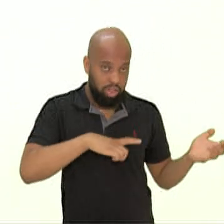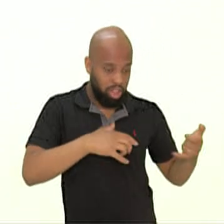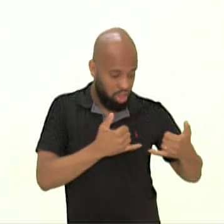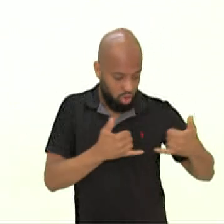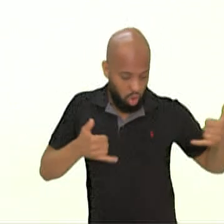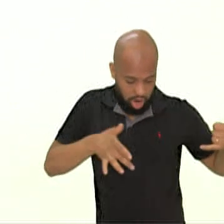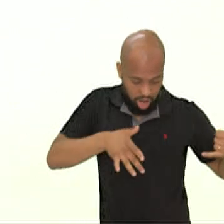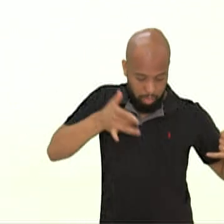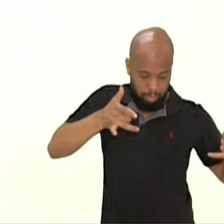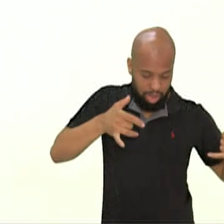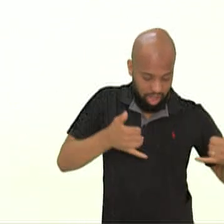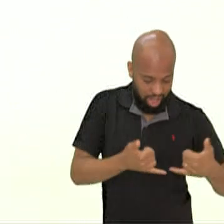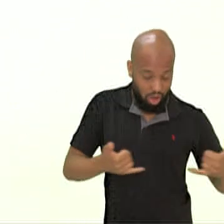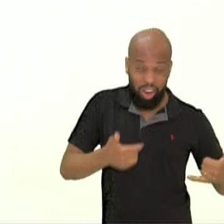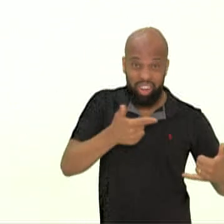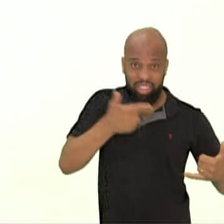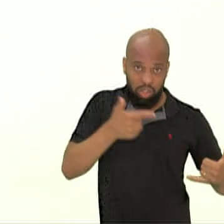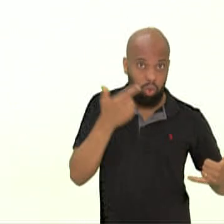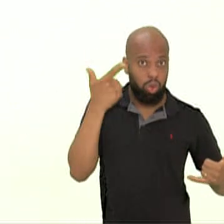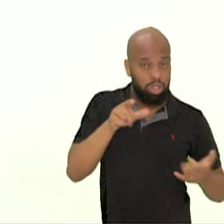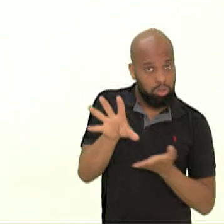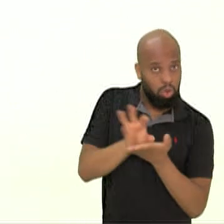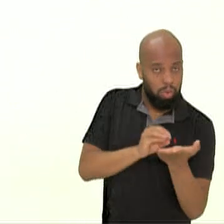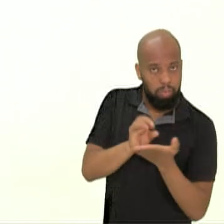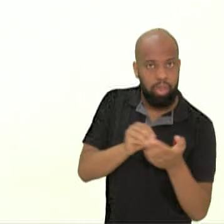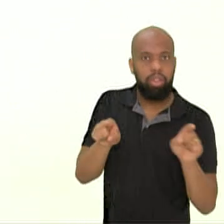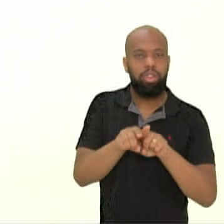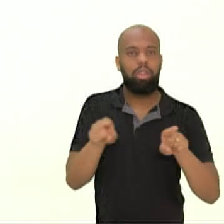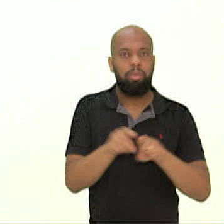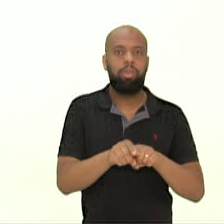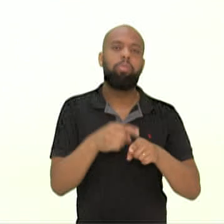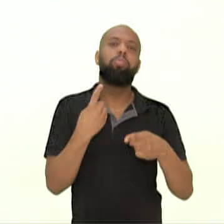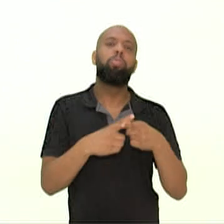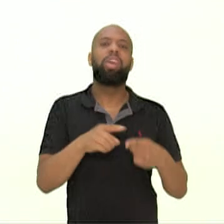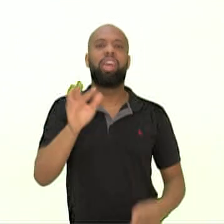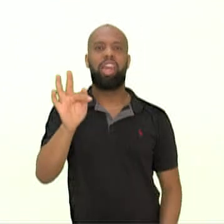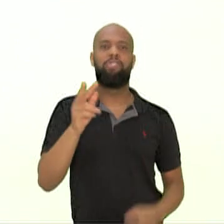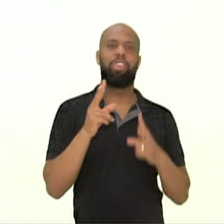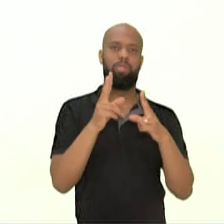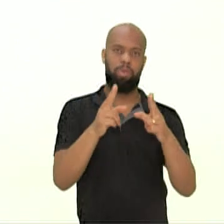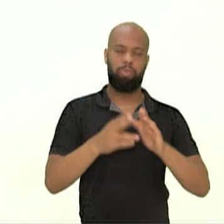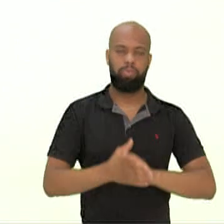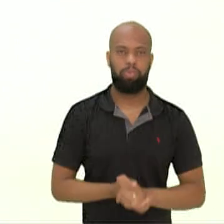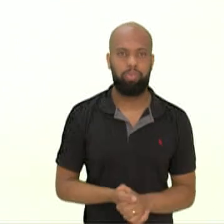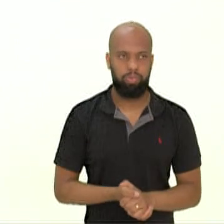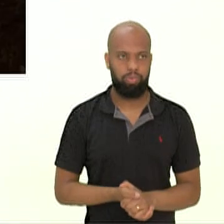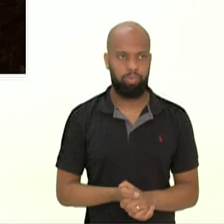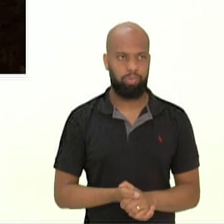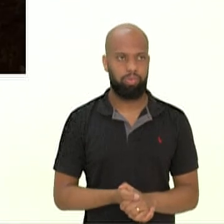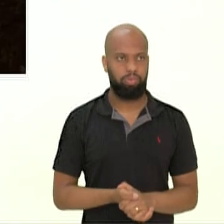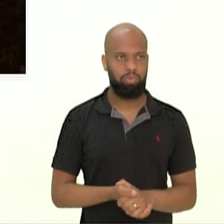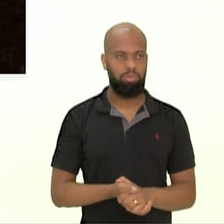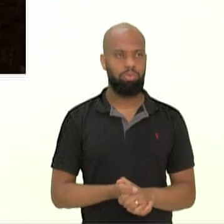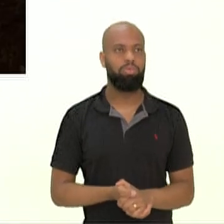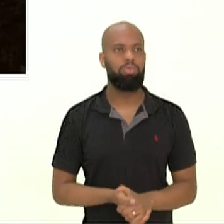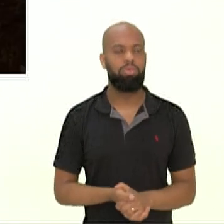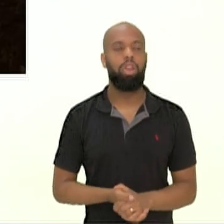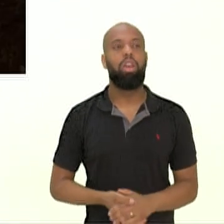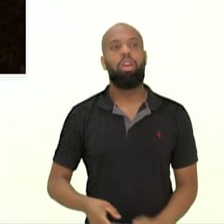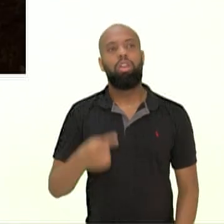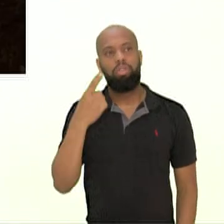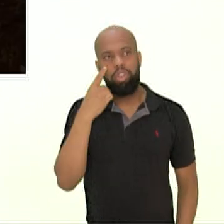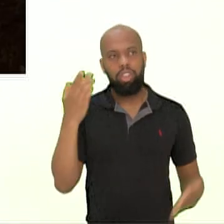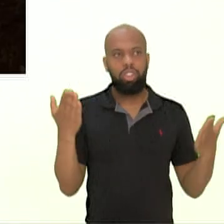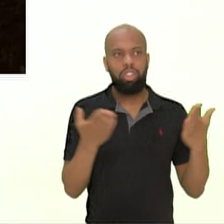ser igual. E aí, nesse caso, tem uma movimentação que acaba ocorrendo, ok? Vamos avançar então ali para a nossa próxima tela? Olha o que temos aqui,